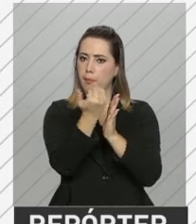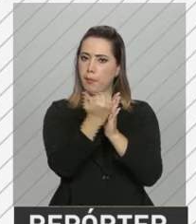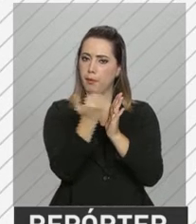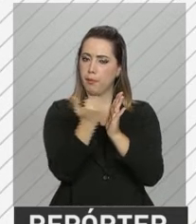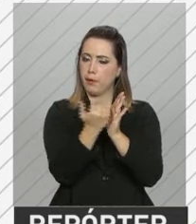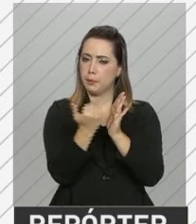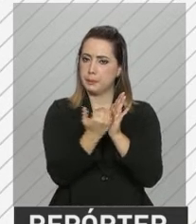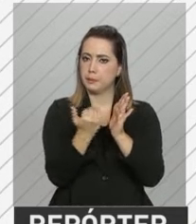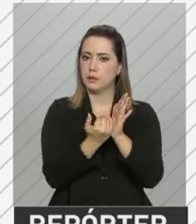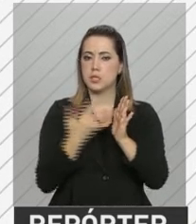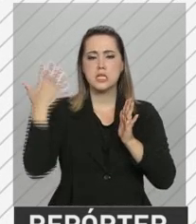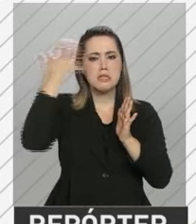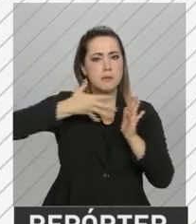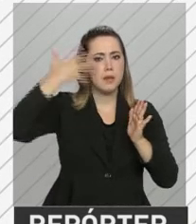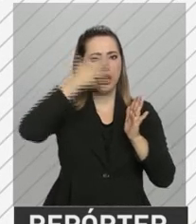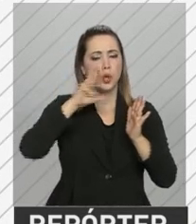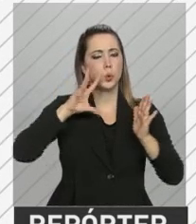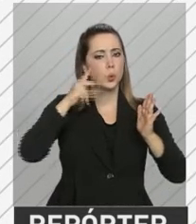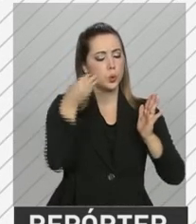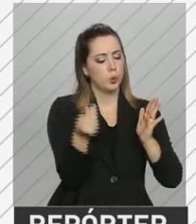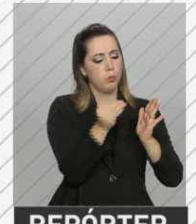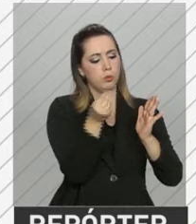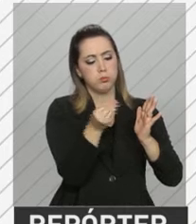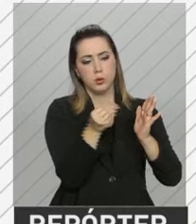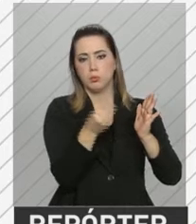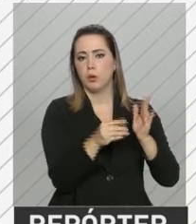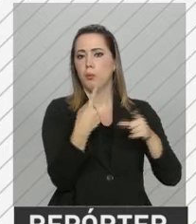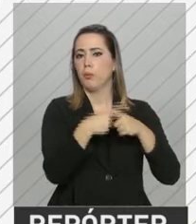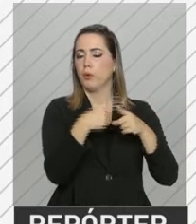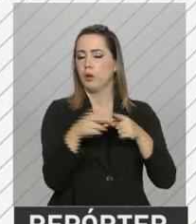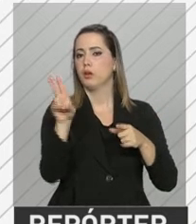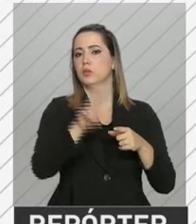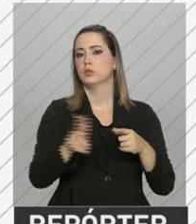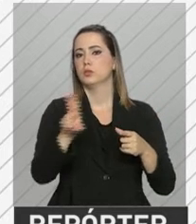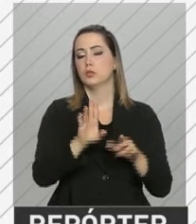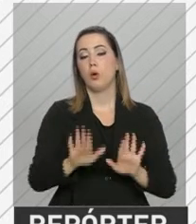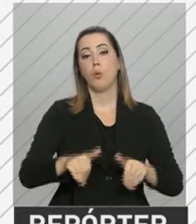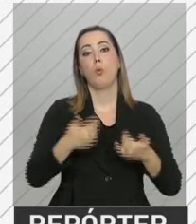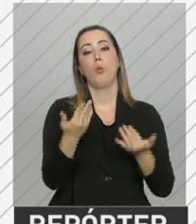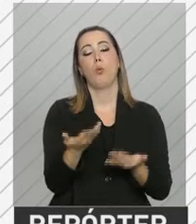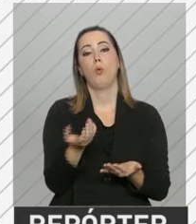a justificativa para o uso do medicamento e a quantidade a ser